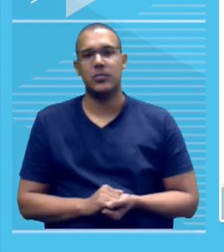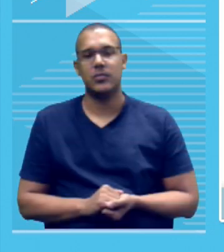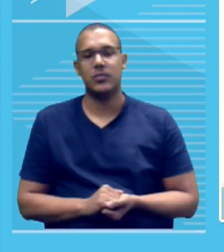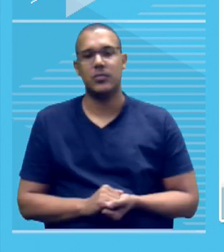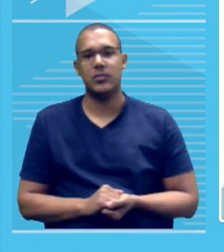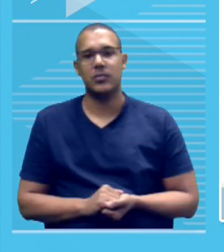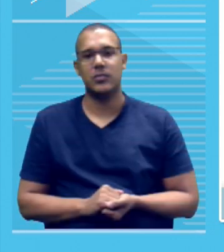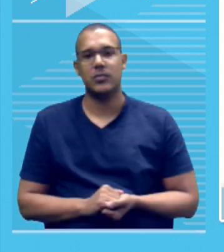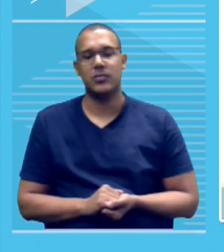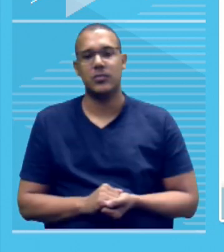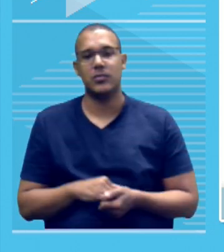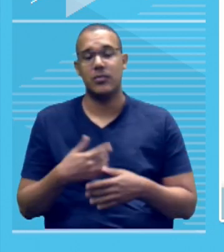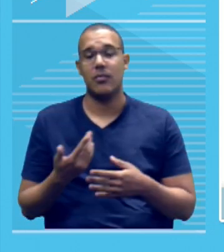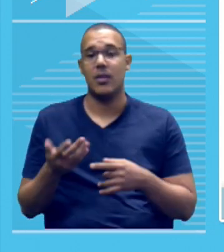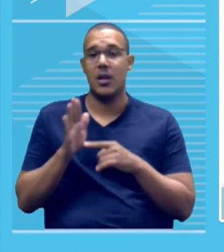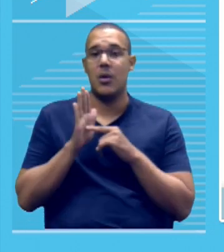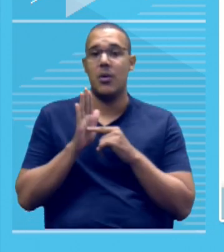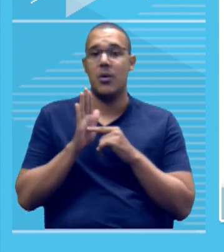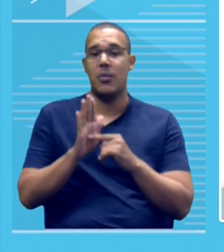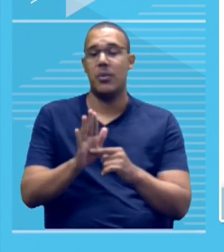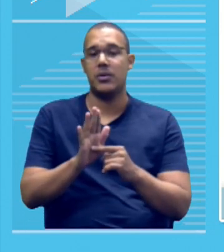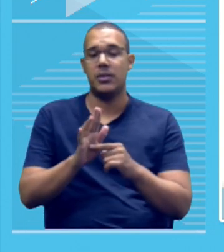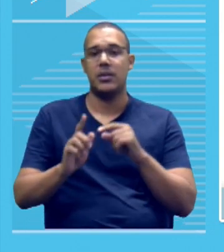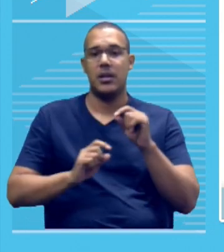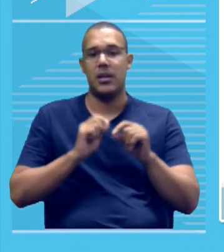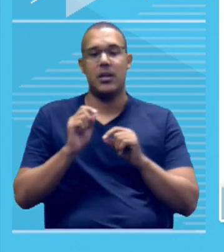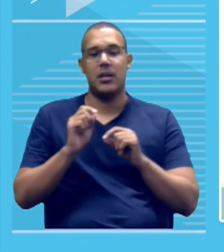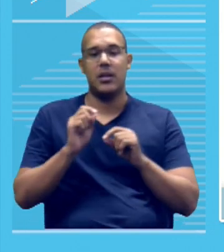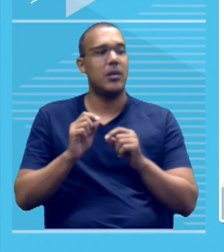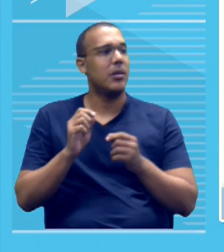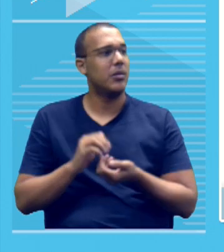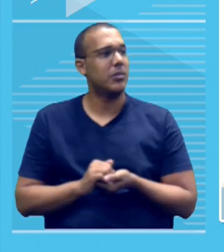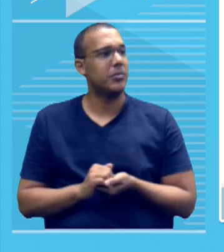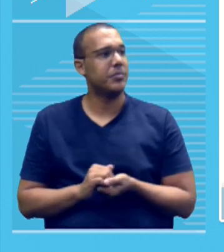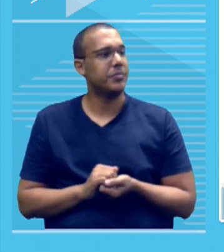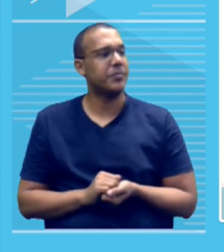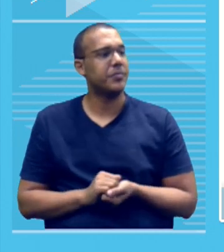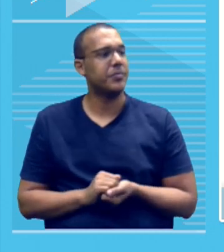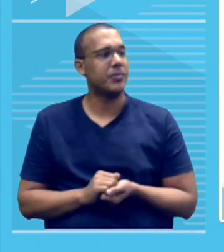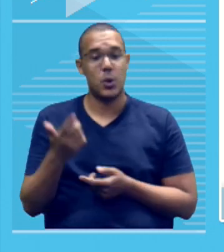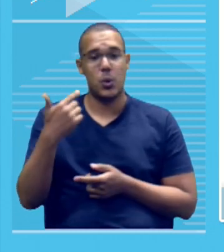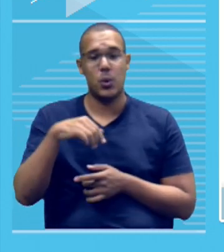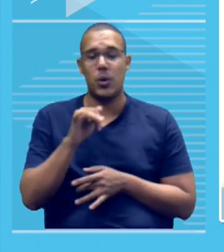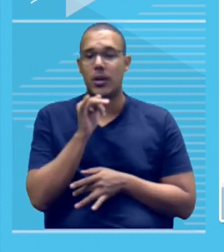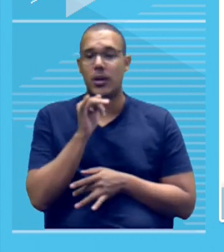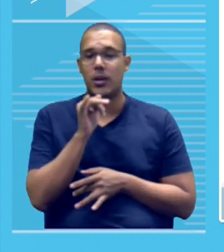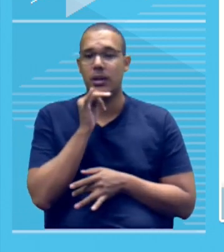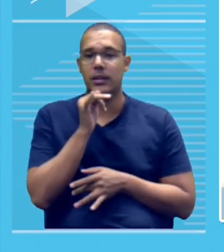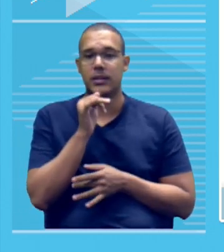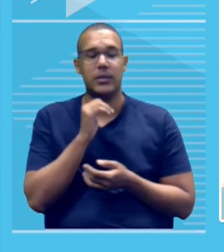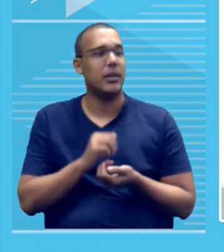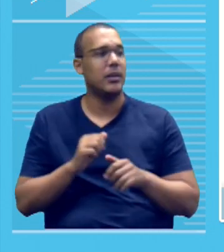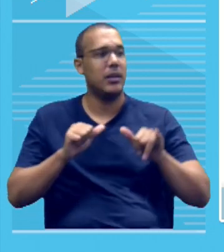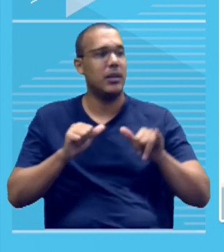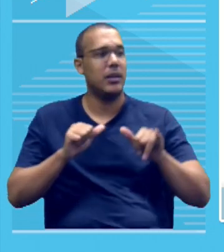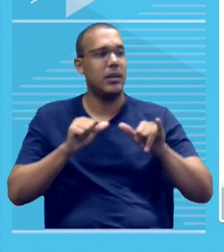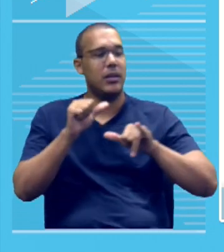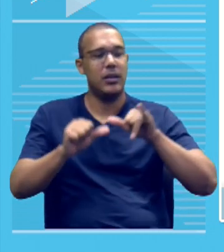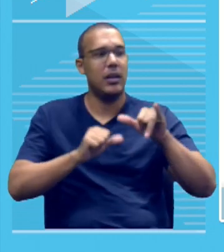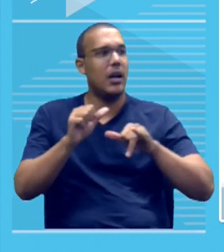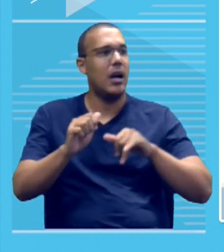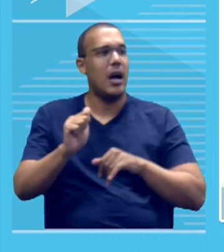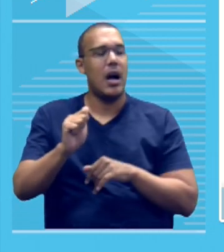Ok, meus amigos, voltamos mostrando aí a hidrogenação. Né? Vamos mostrar mais um agora. Olha agora, agora a reação em